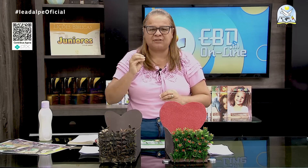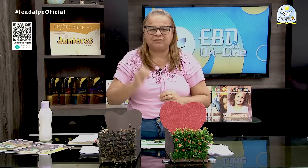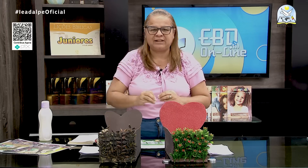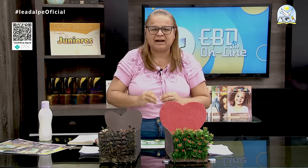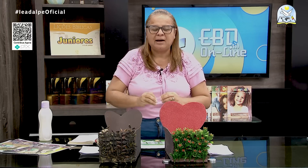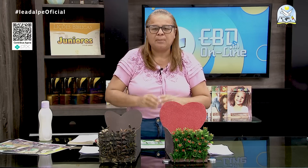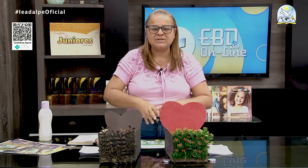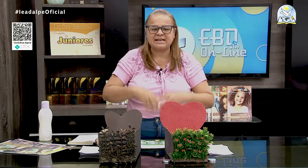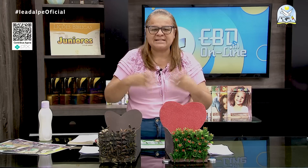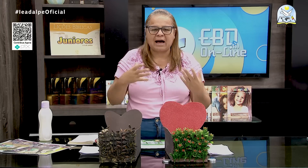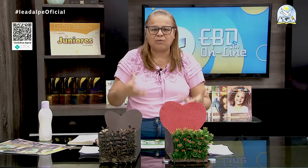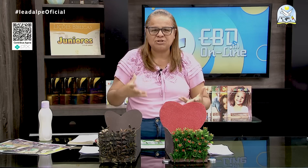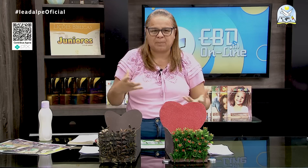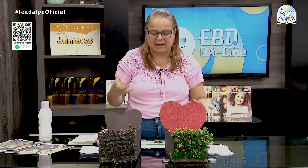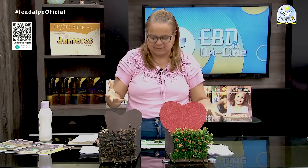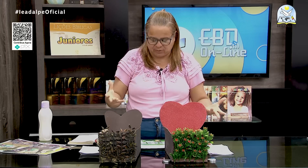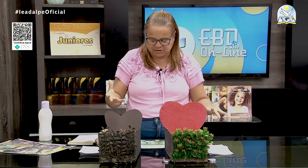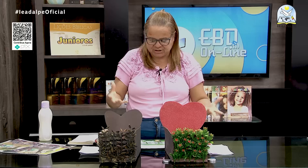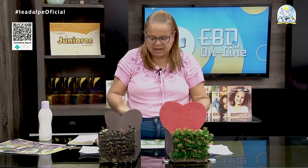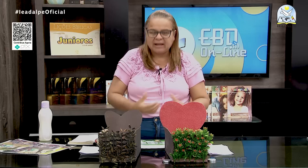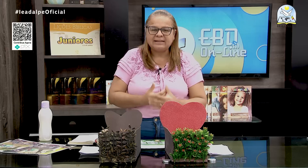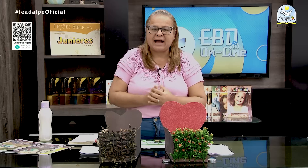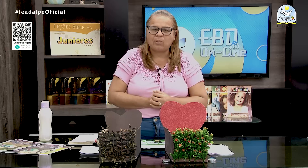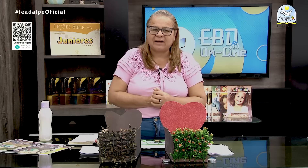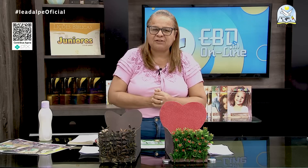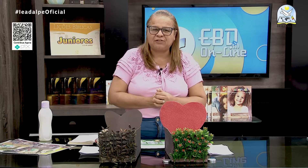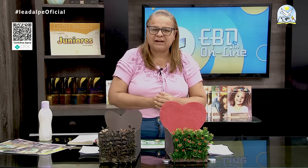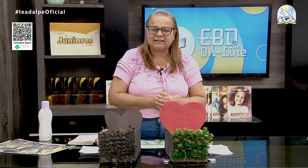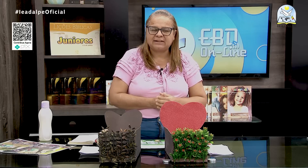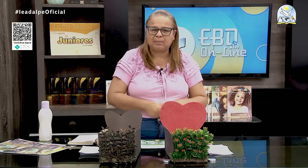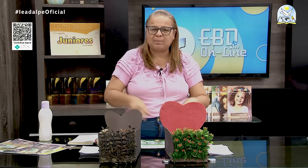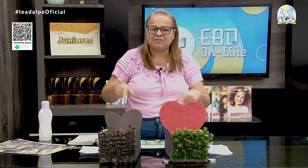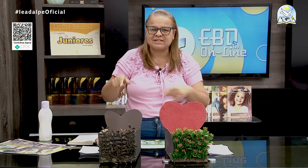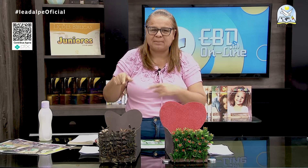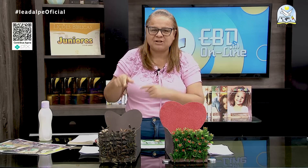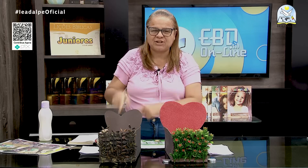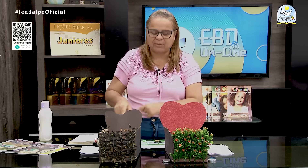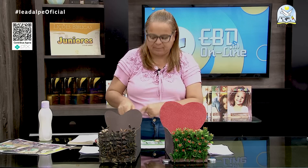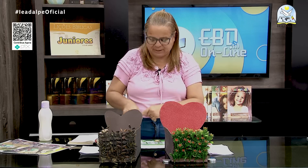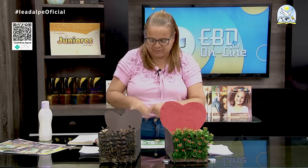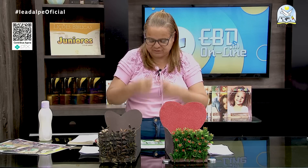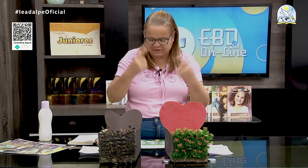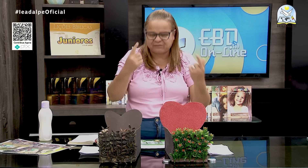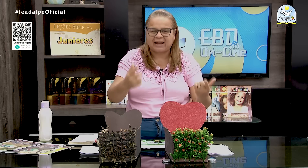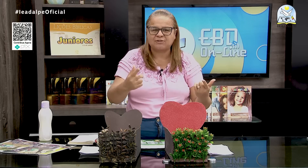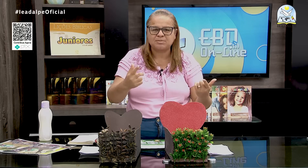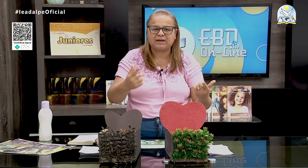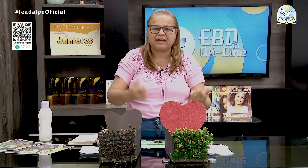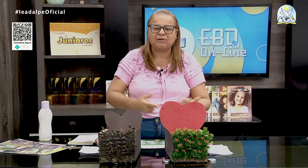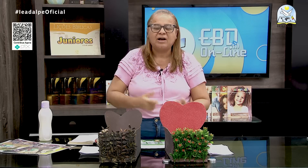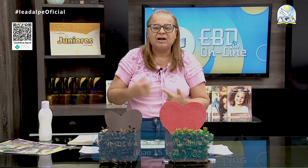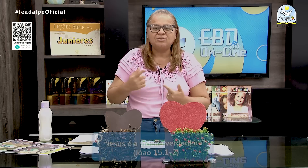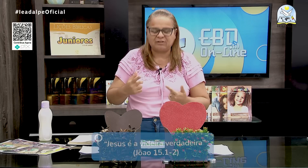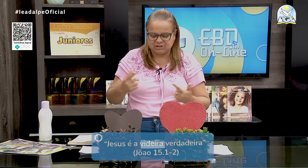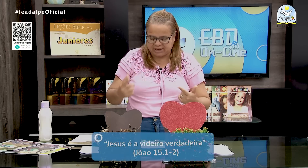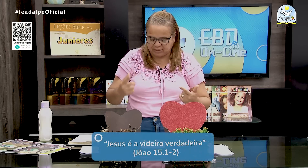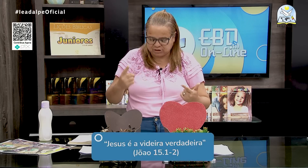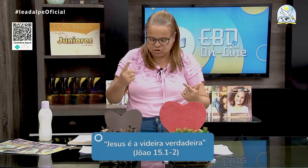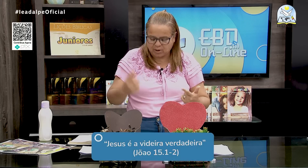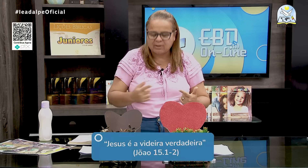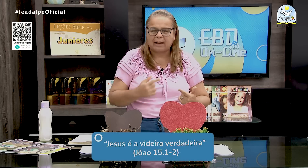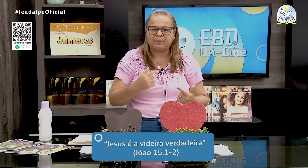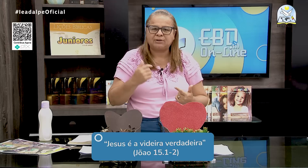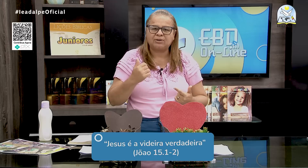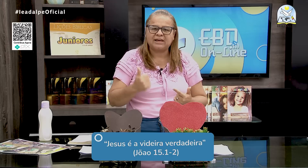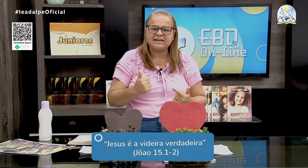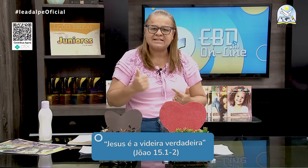para nossa vida pois é saúde para nós na quarta-feira tem também para você mexer com a Bíblia você fala com os pequenos no Evangelho